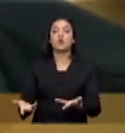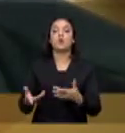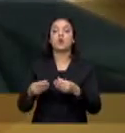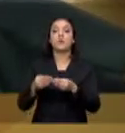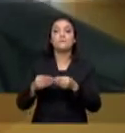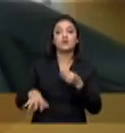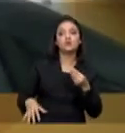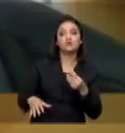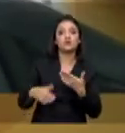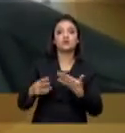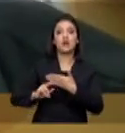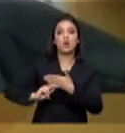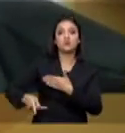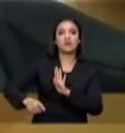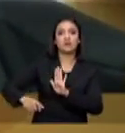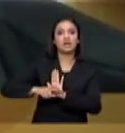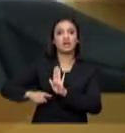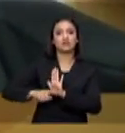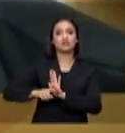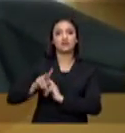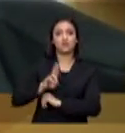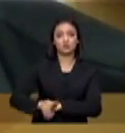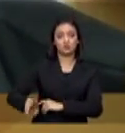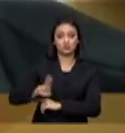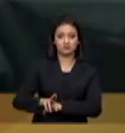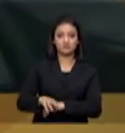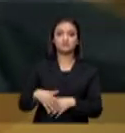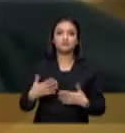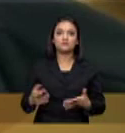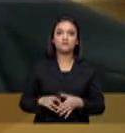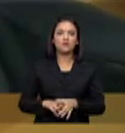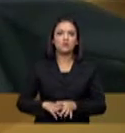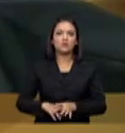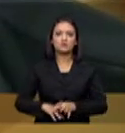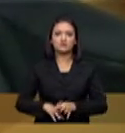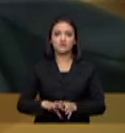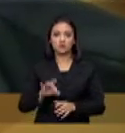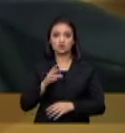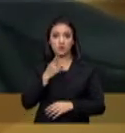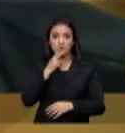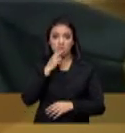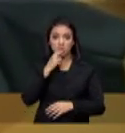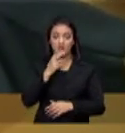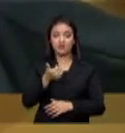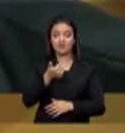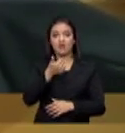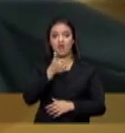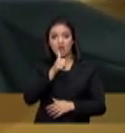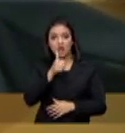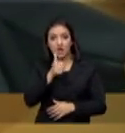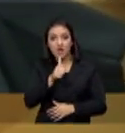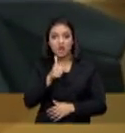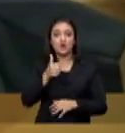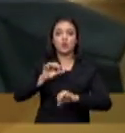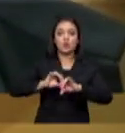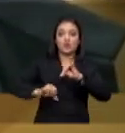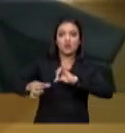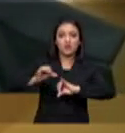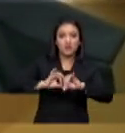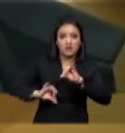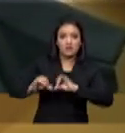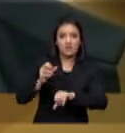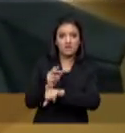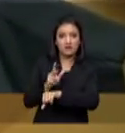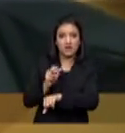de seu uso. A leitura desse dispositivo é que somente tabaco, bebida, agrotóxico e medicamento